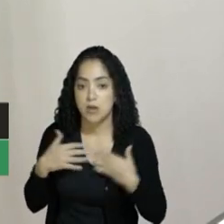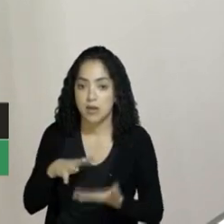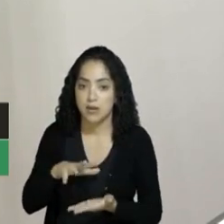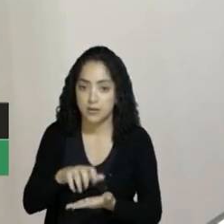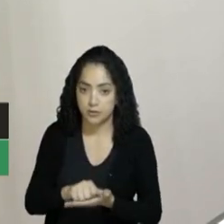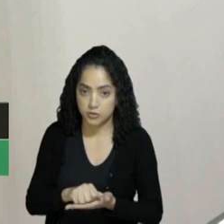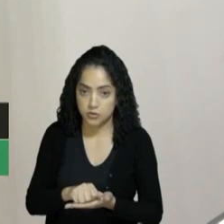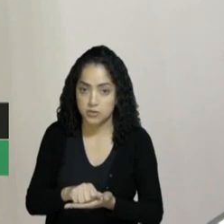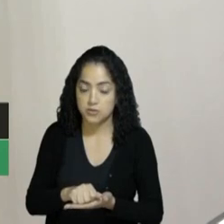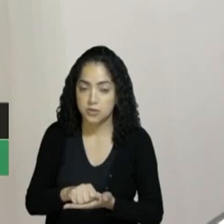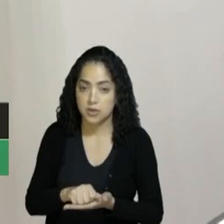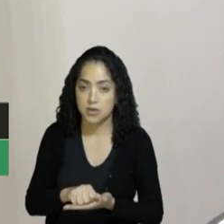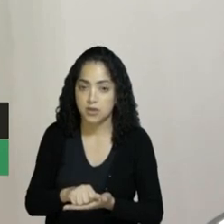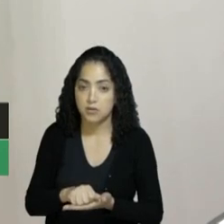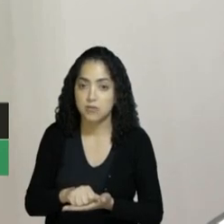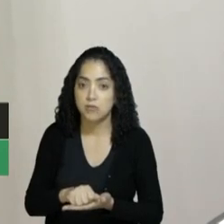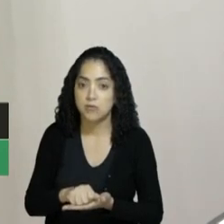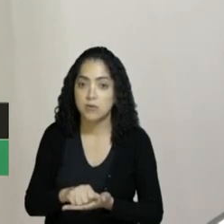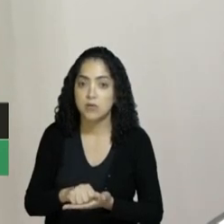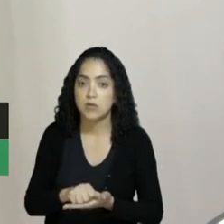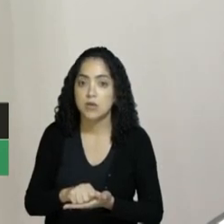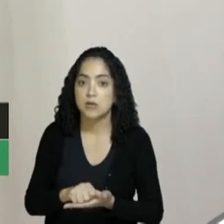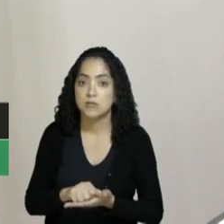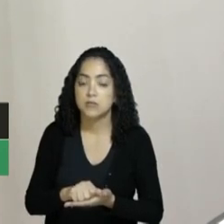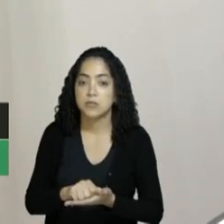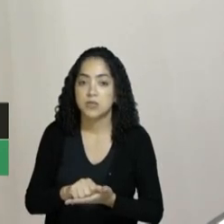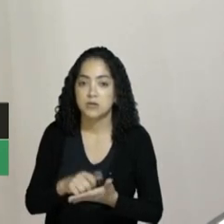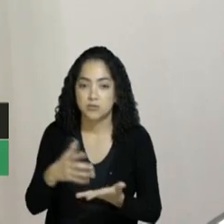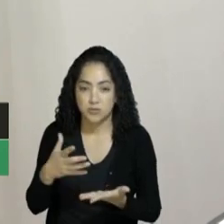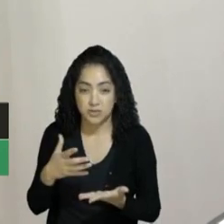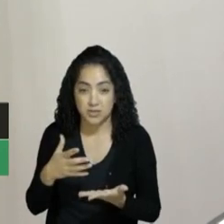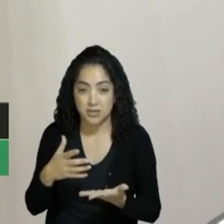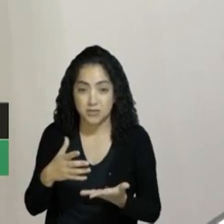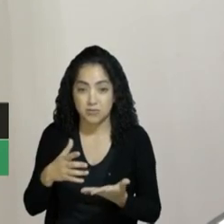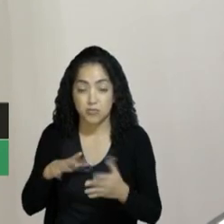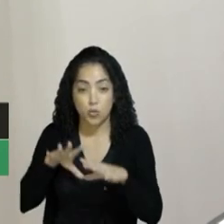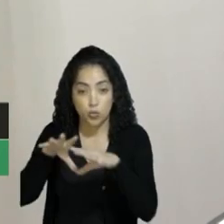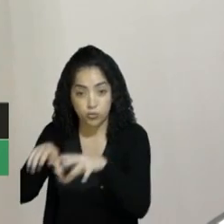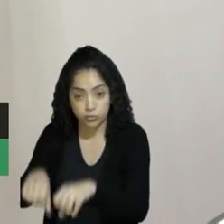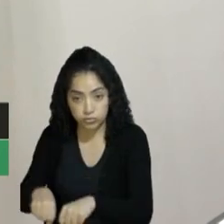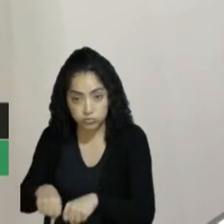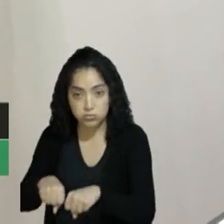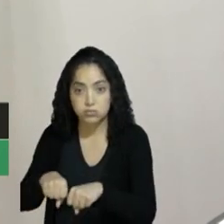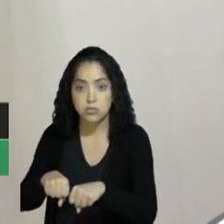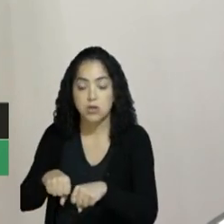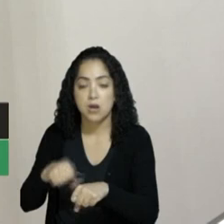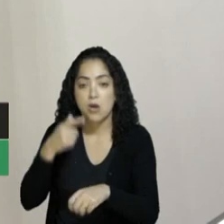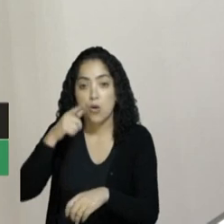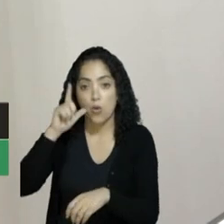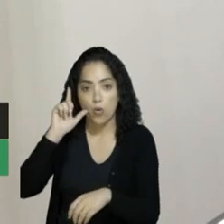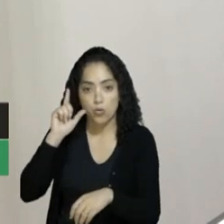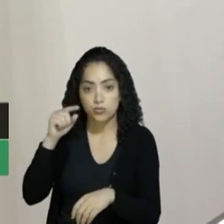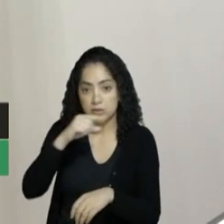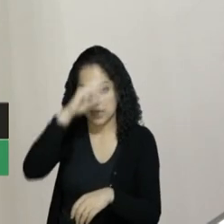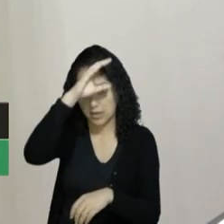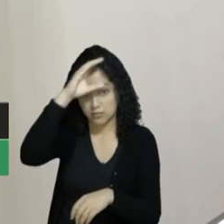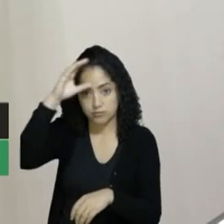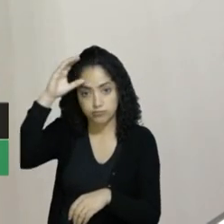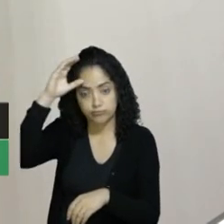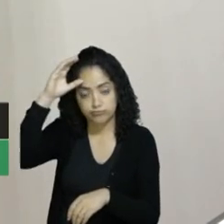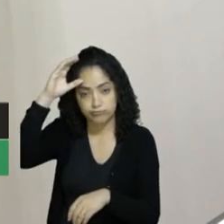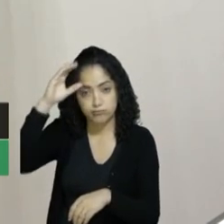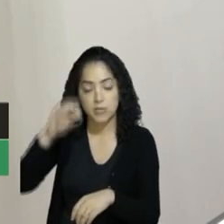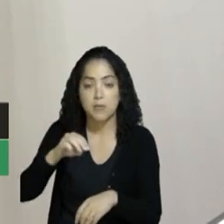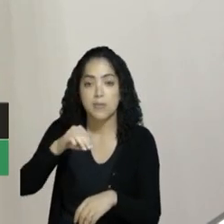que foi dado fim do sequestro que aconteceu ontem na cidade de Criciúma, da menina Laura.